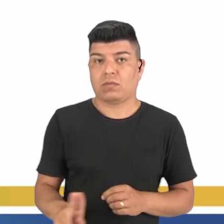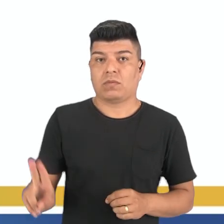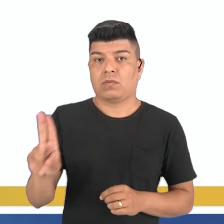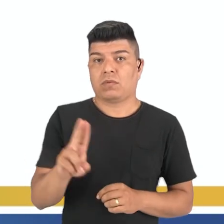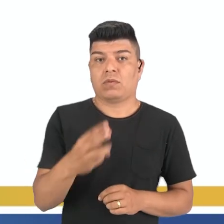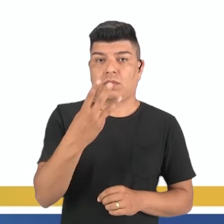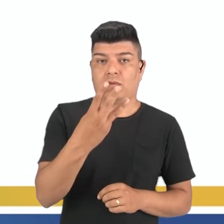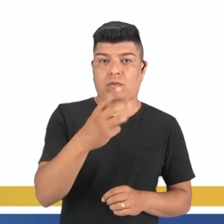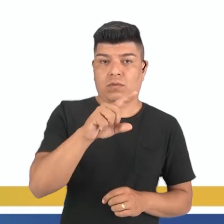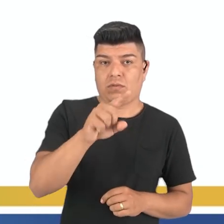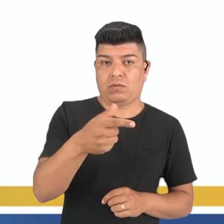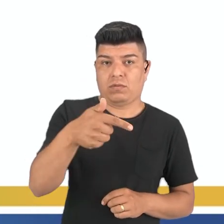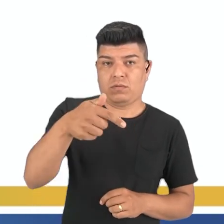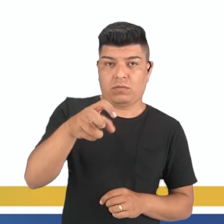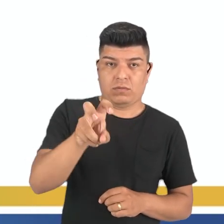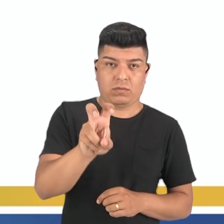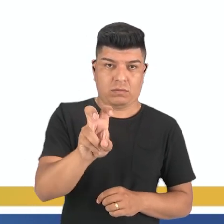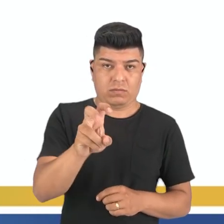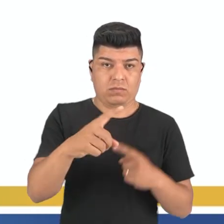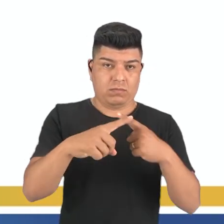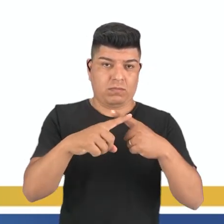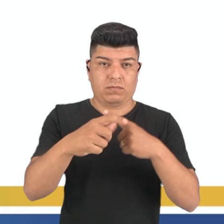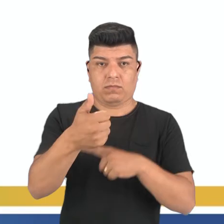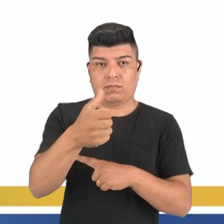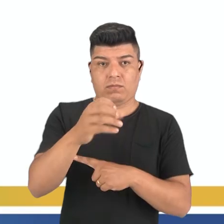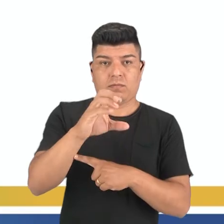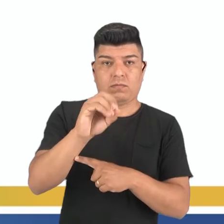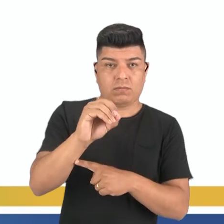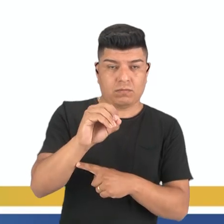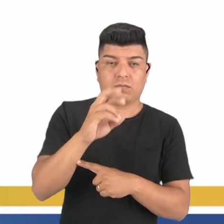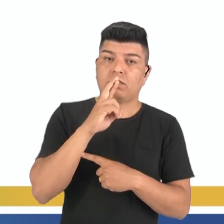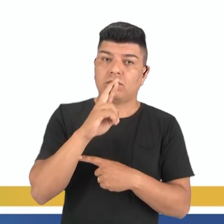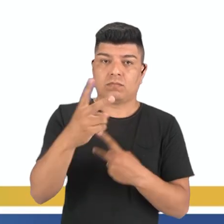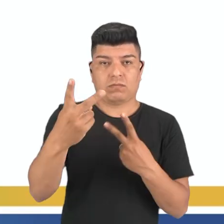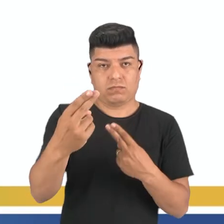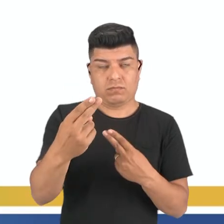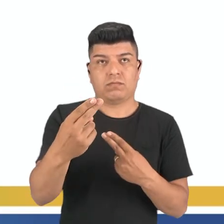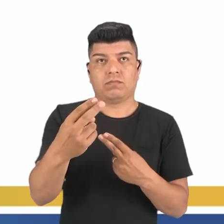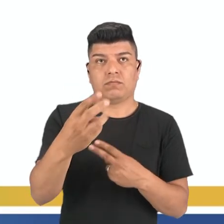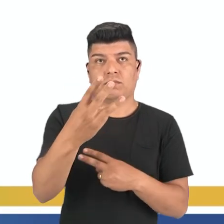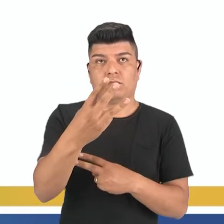colocar o 3,75 vezes 10 e vai dar a mesma resposta,